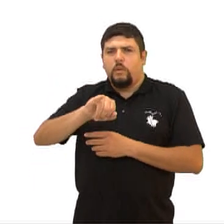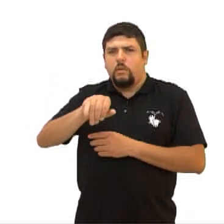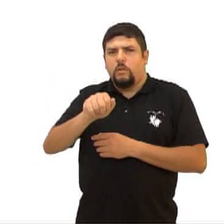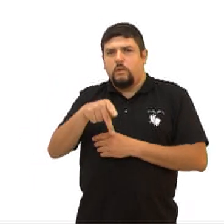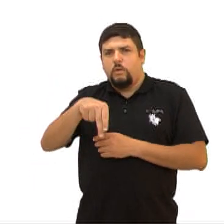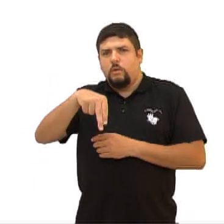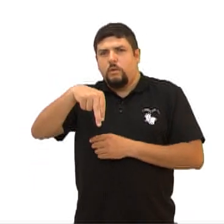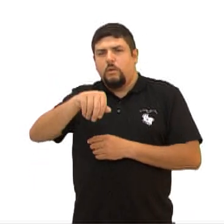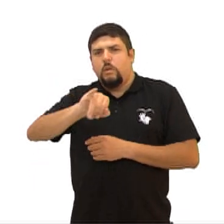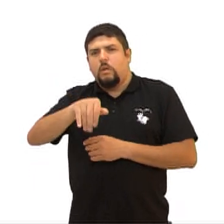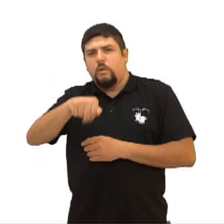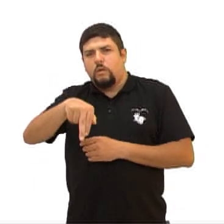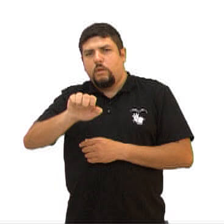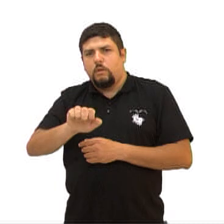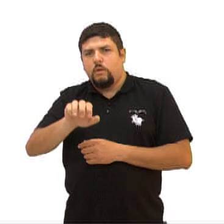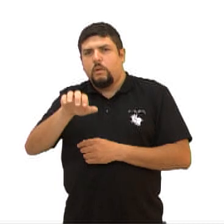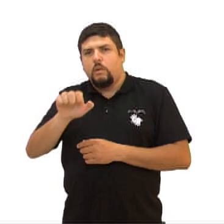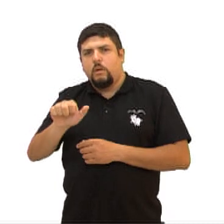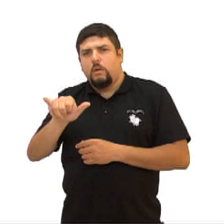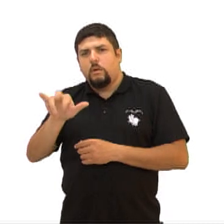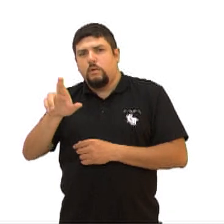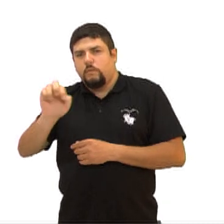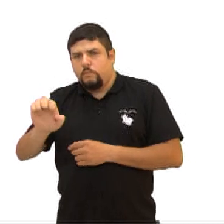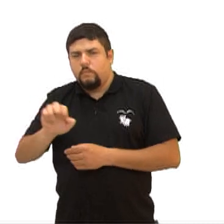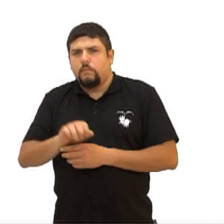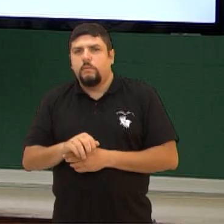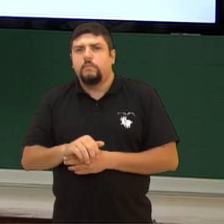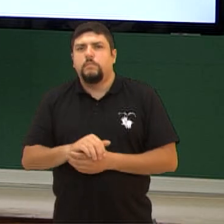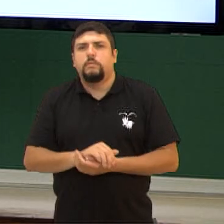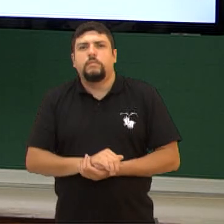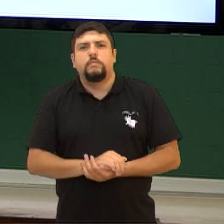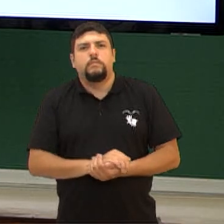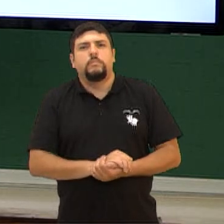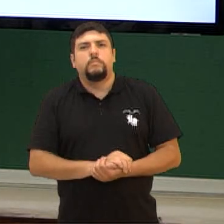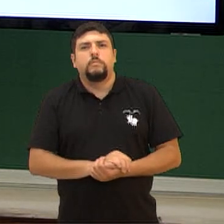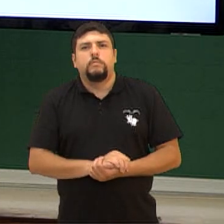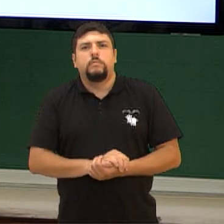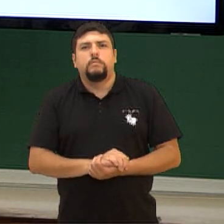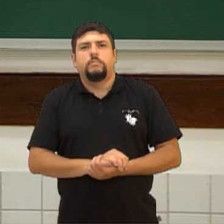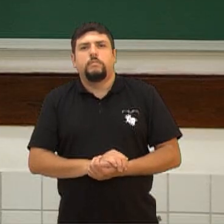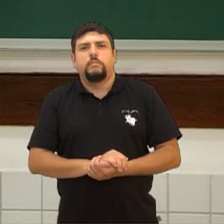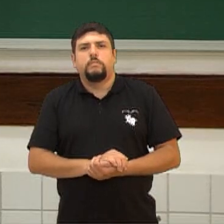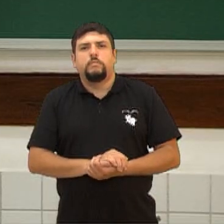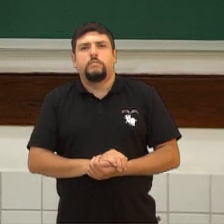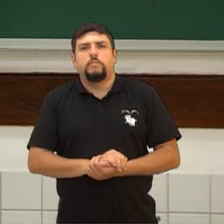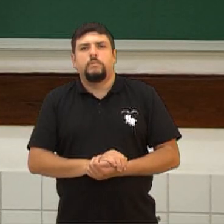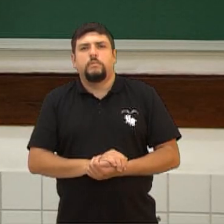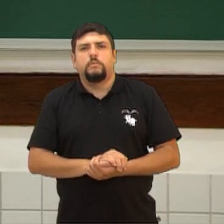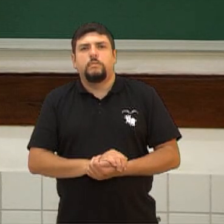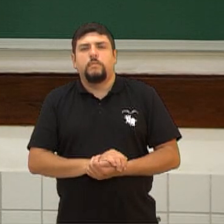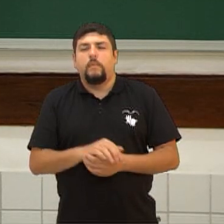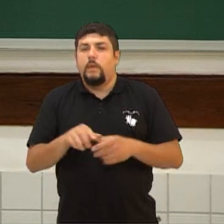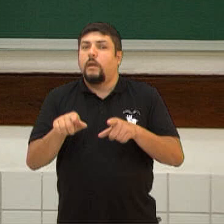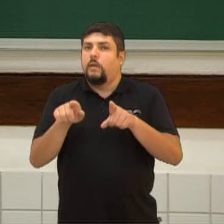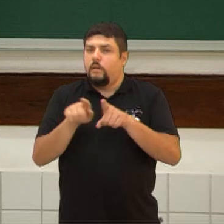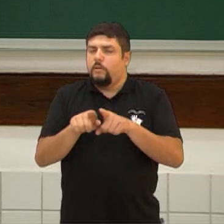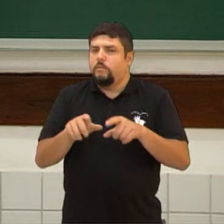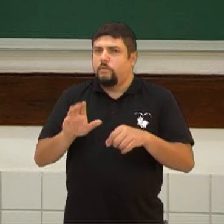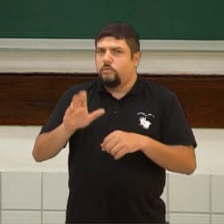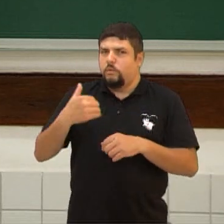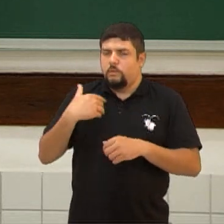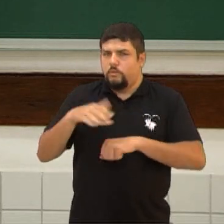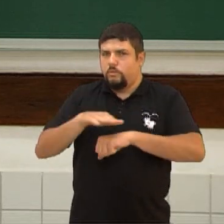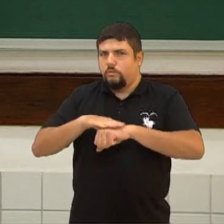ela nas últimas aulas, né? Vamos continuar focando nas aulas aqui um pouco mais sobre a literatura. Aliás, algo que a gente conversou também, né? Vou